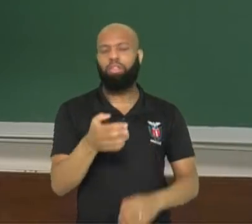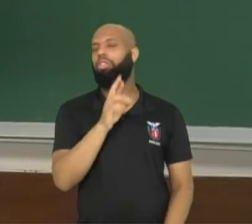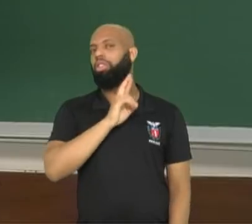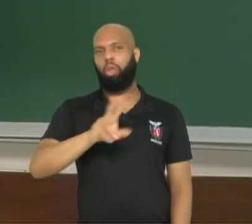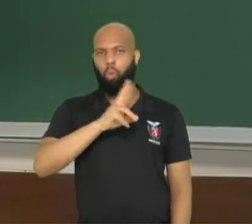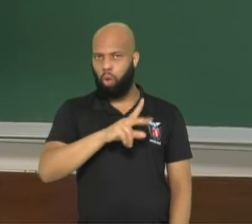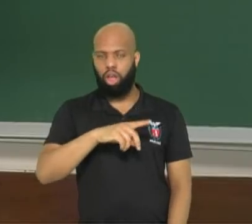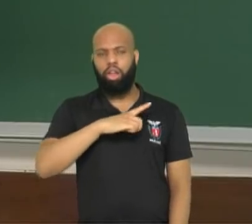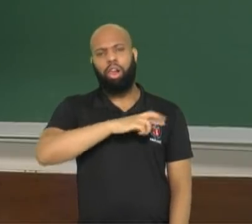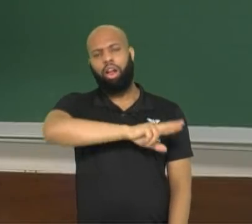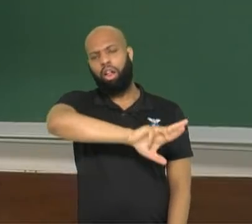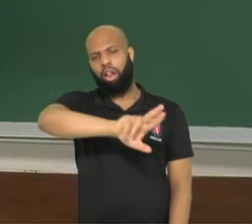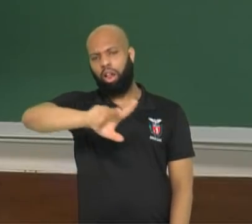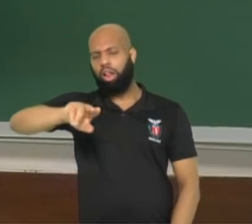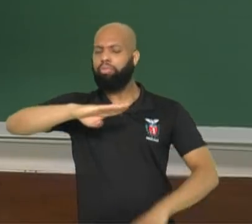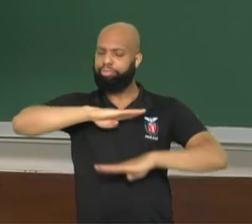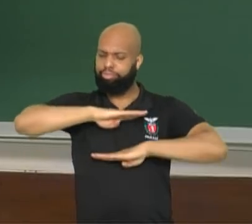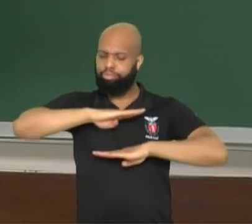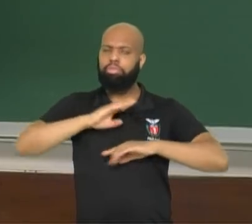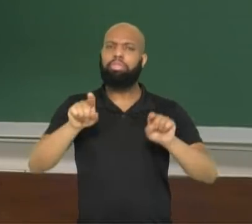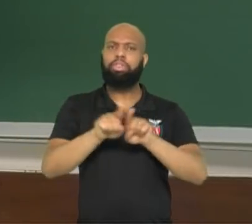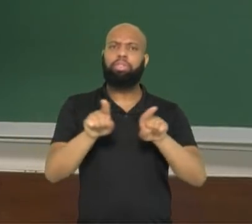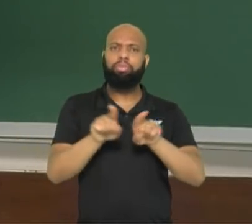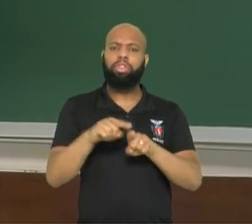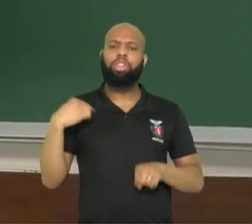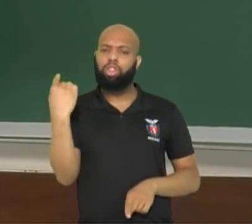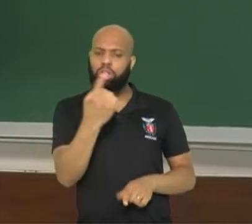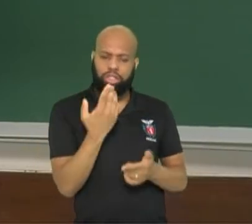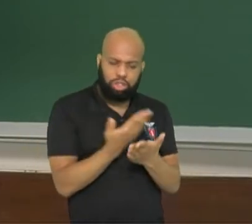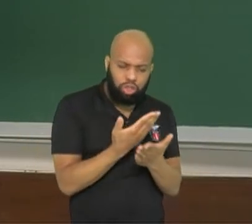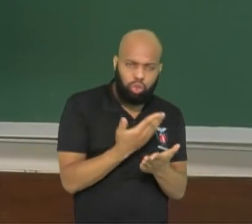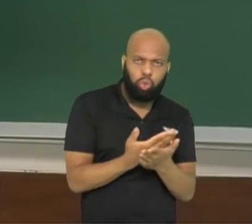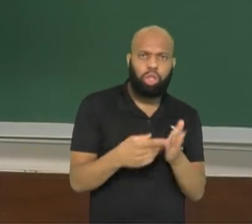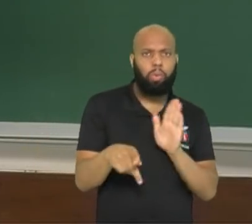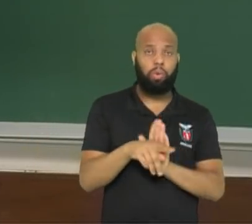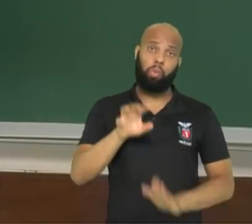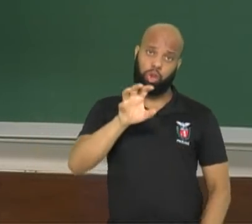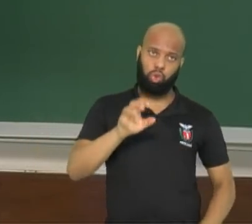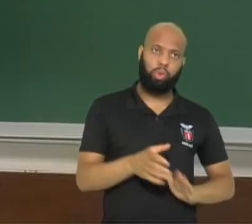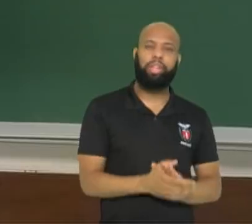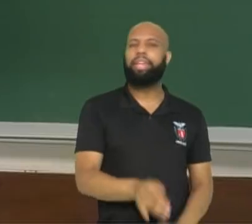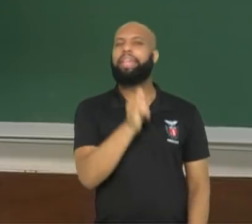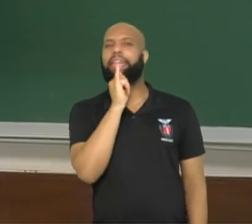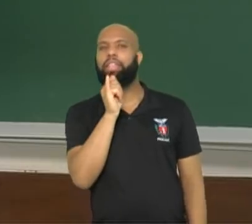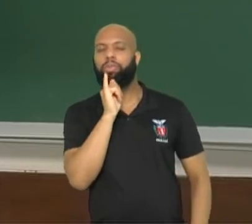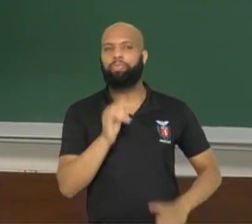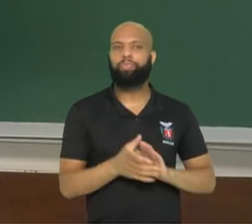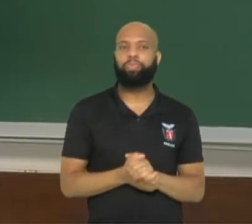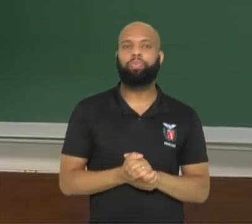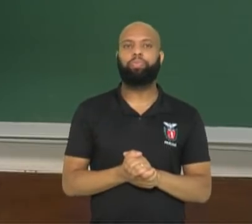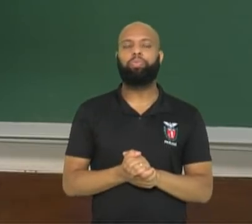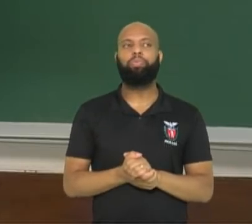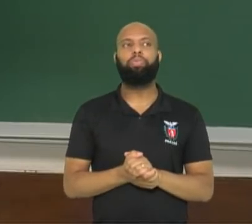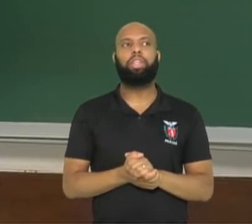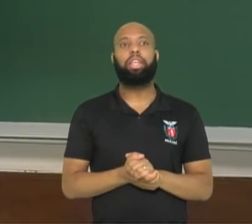E existem várias situações em que nós trabalhamos com probabilidade. Por exemplo,